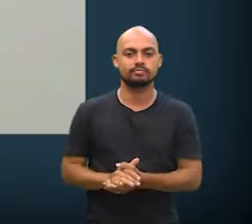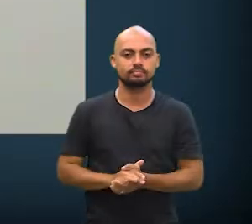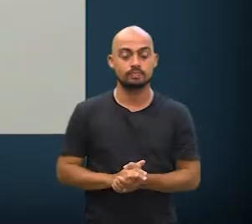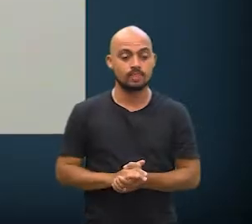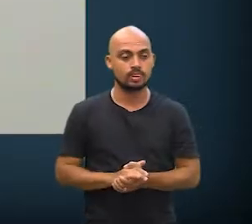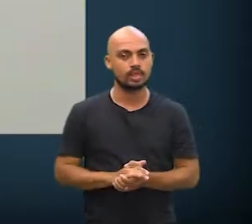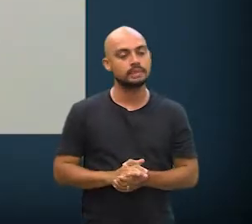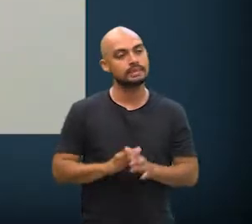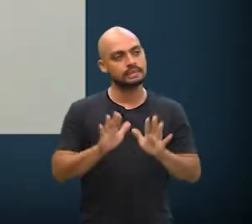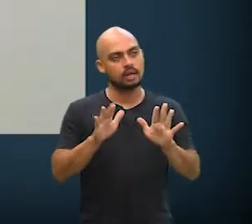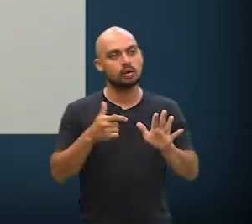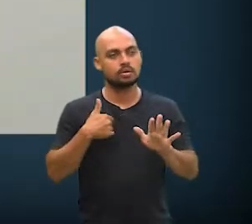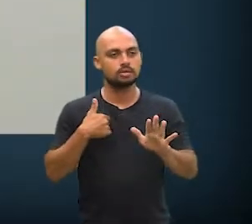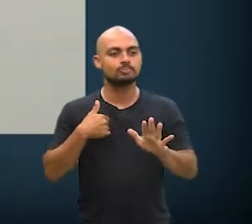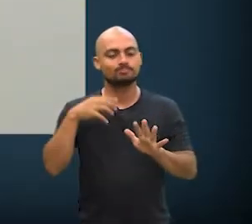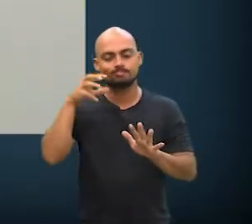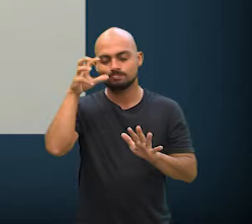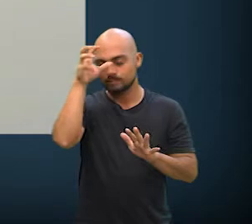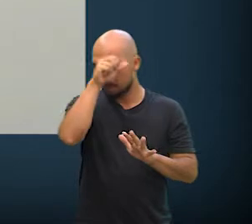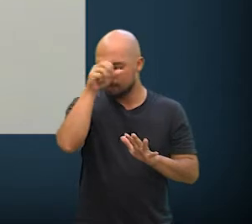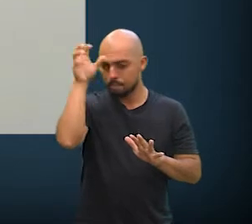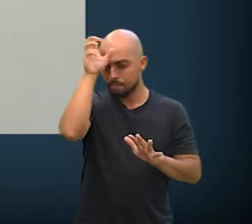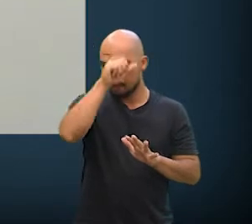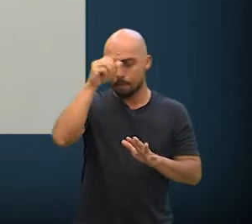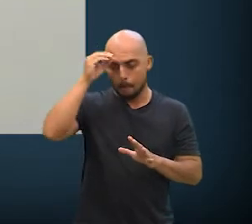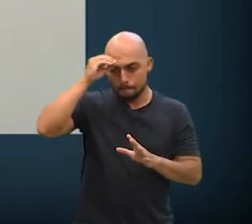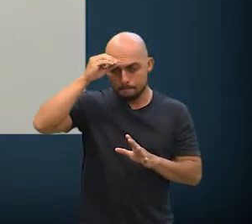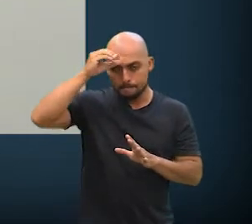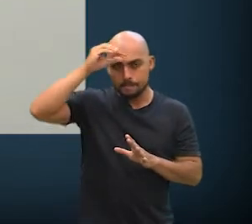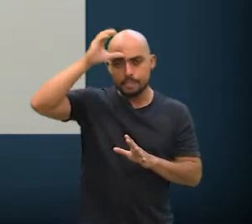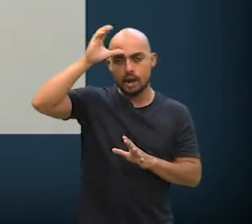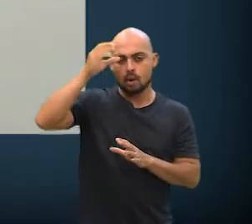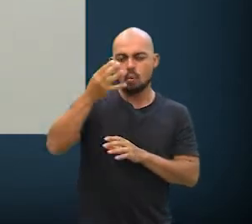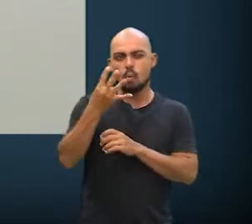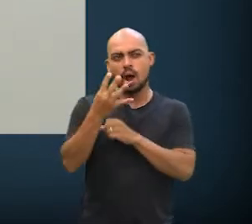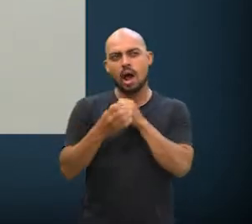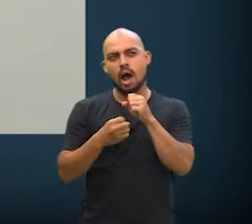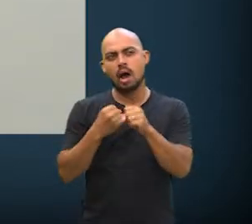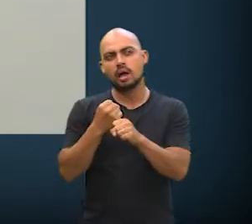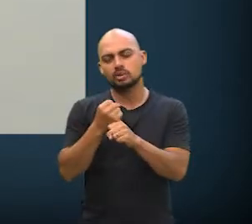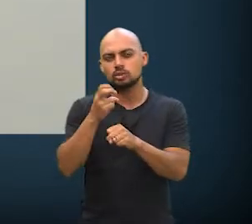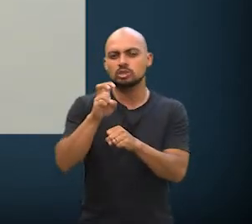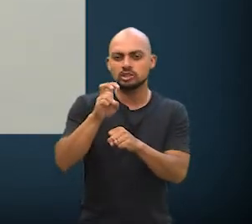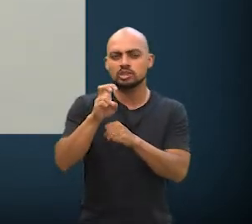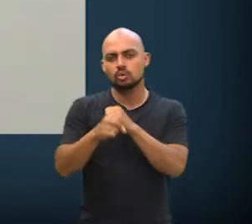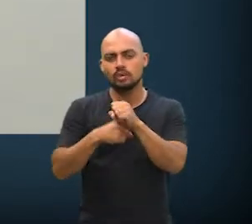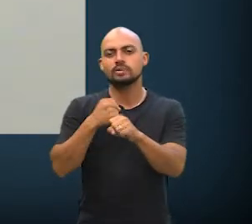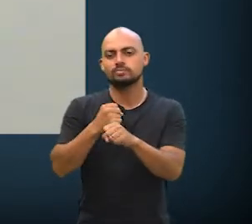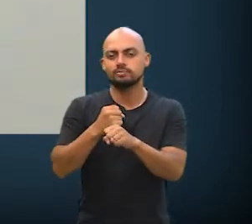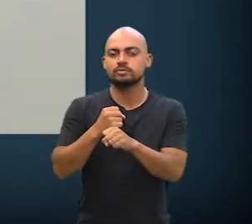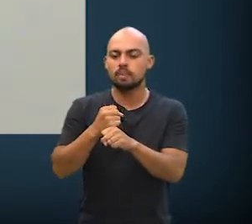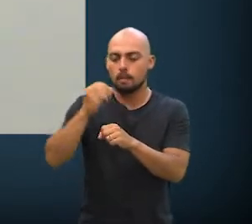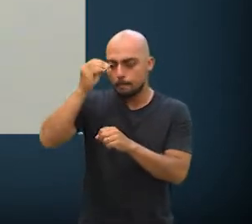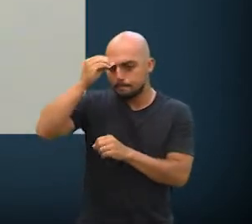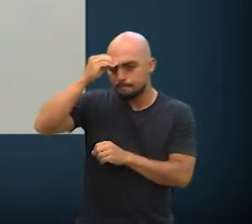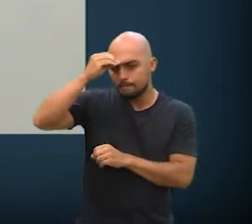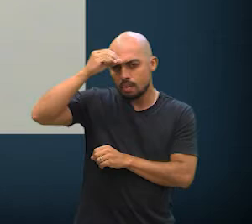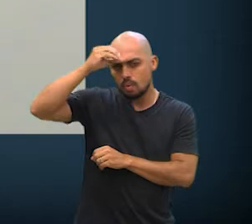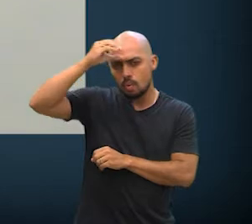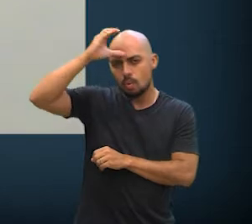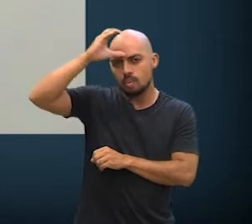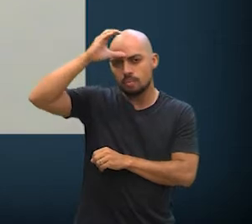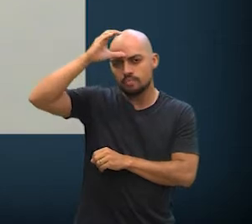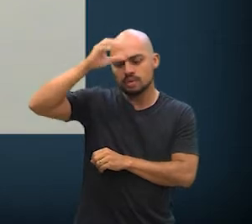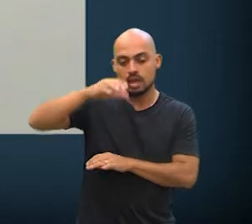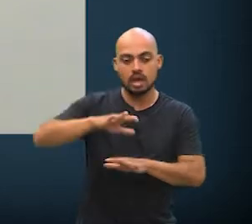Eu digo que foi um aprendizado muito grande que a gente teve ao longo desses 4, 5 anos, né? Como eu disse no início, a gente não tinha